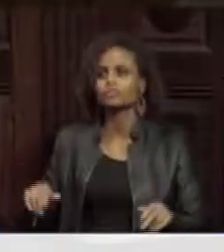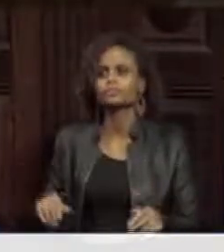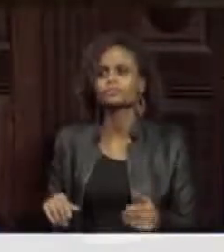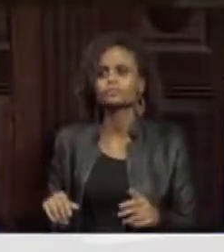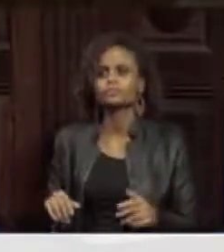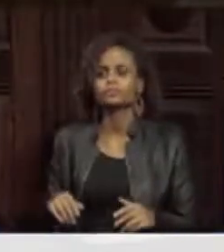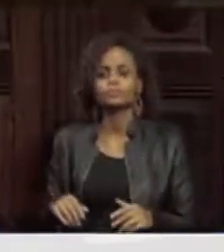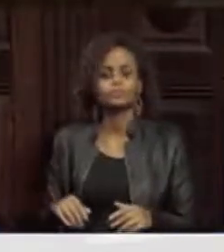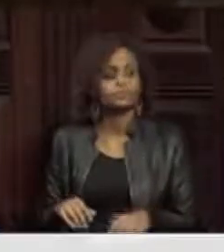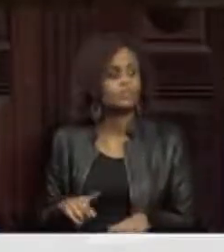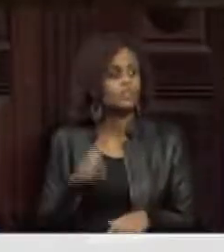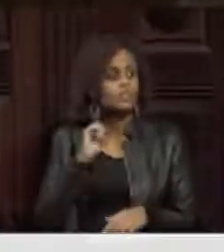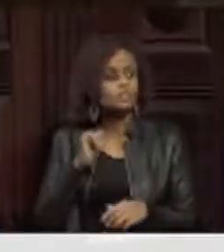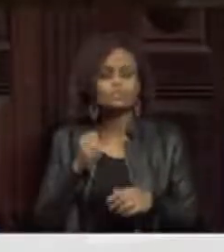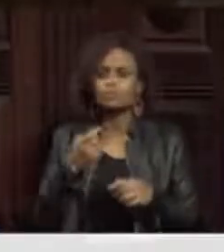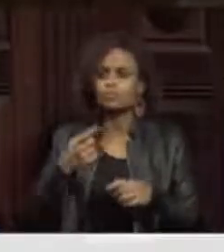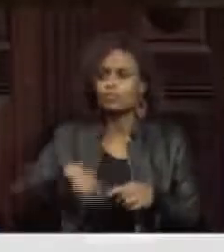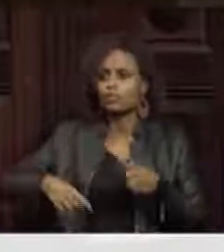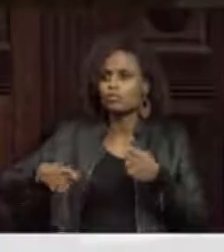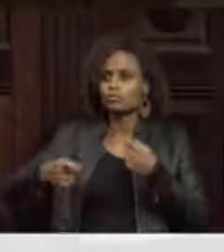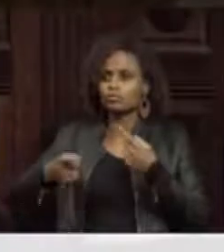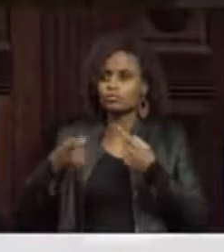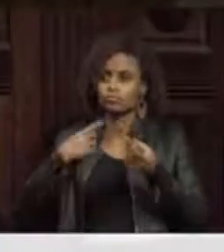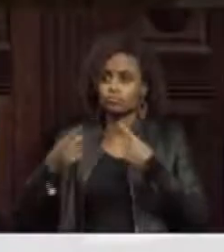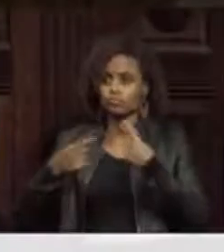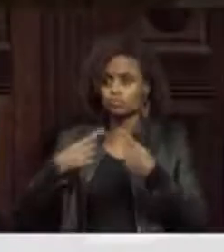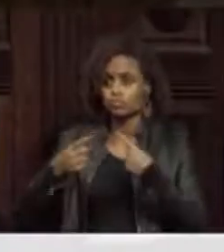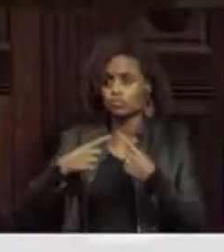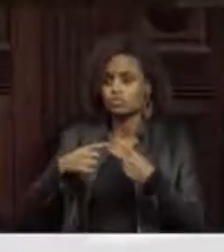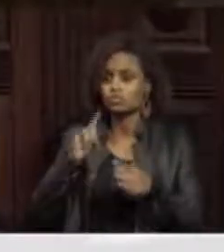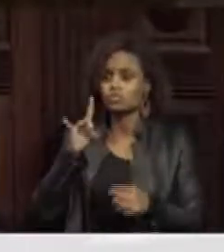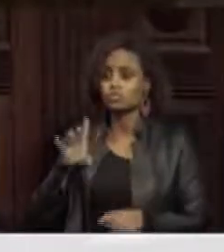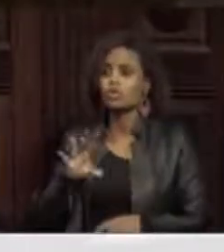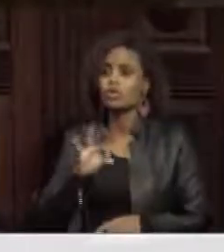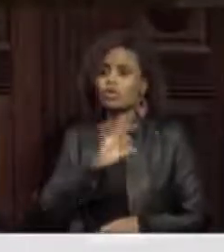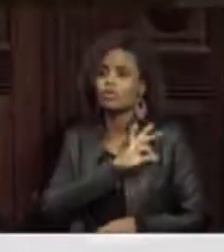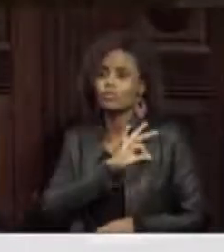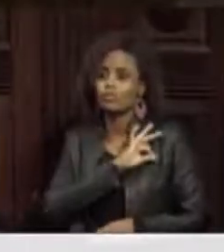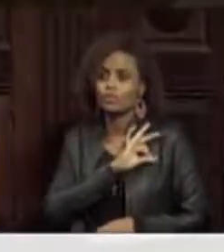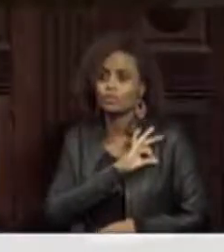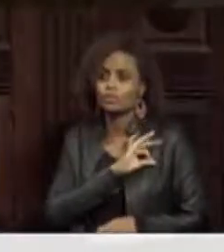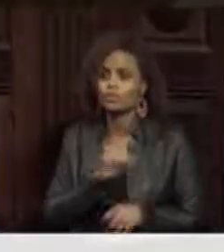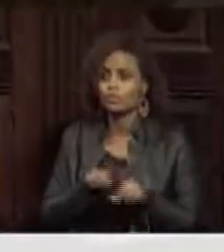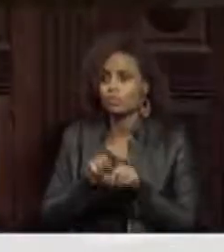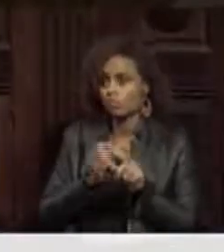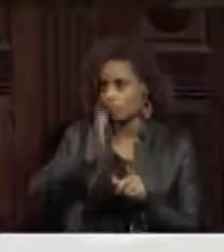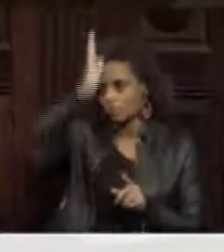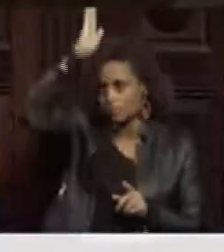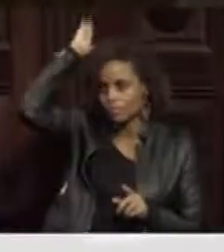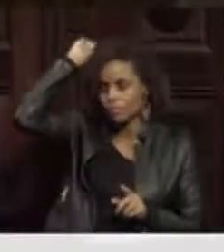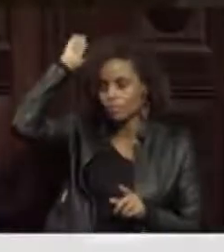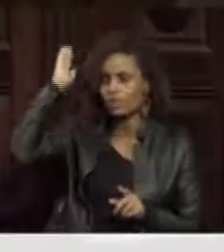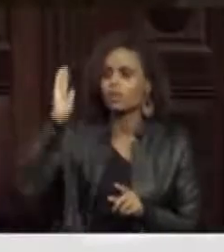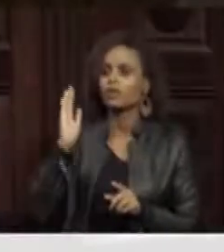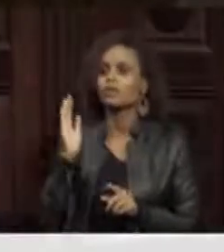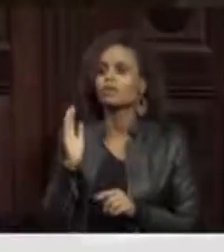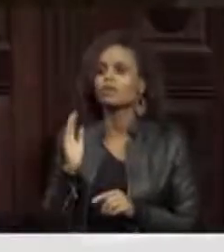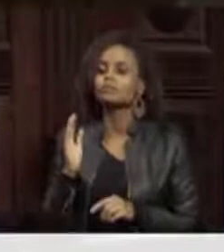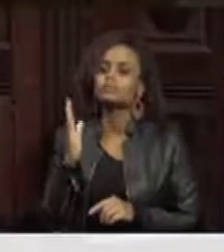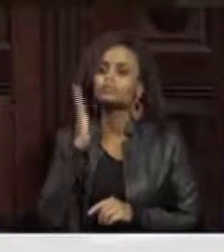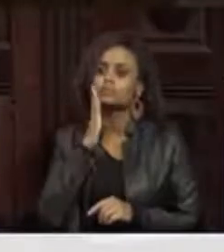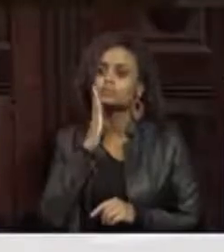Se formos discutir só a questão da Polícia Militar e do Corpo de Bombeiros, sabemos